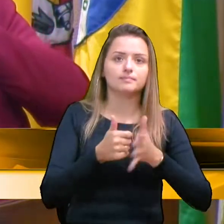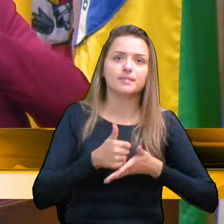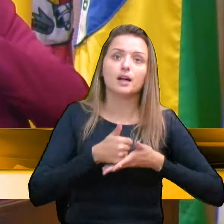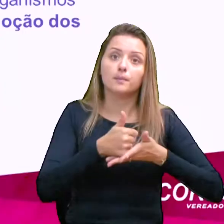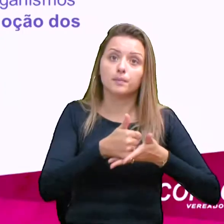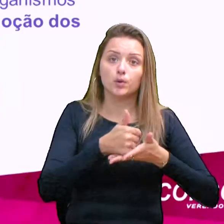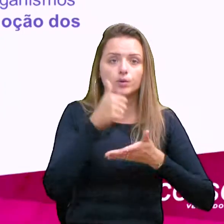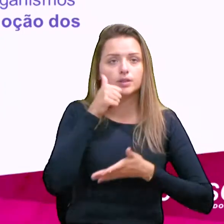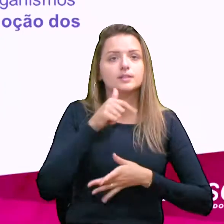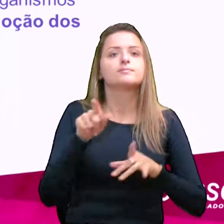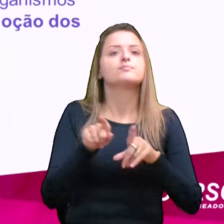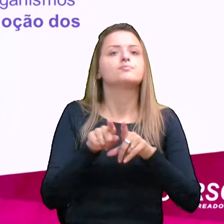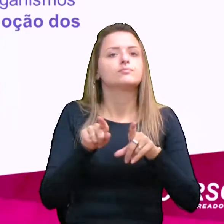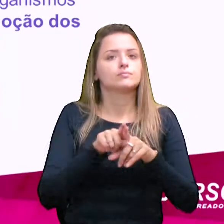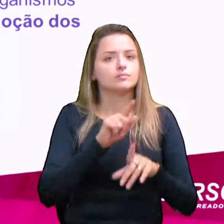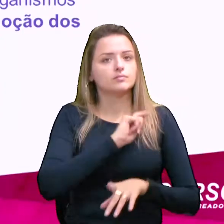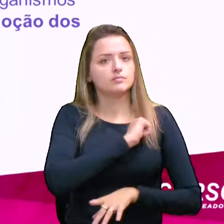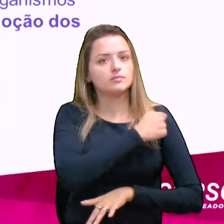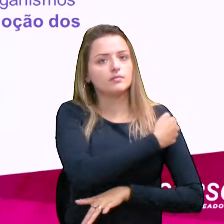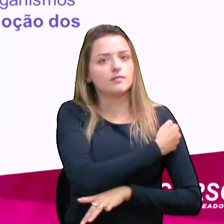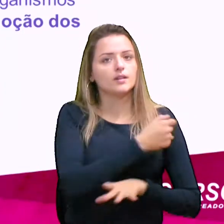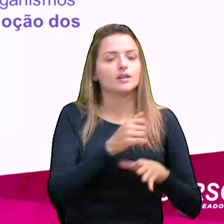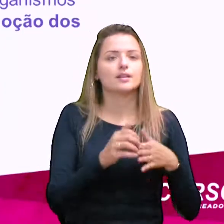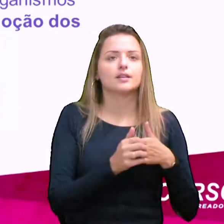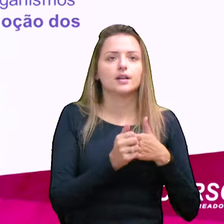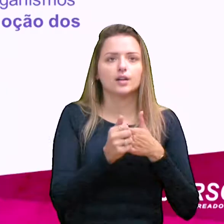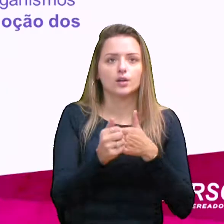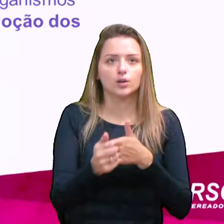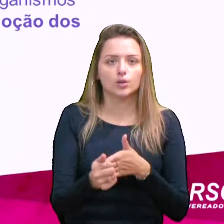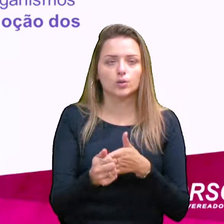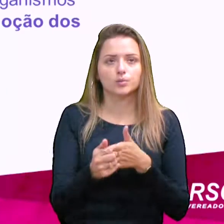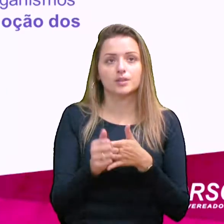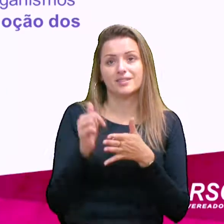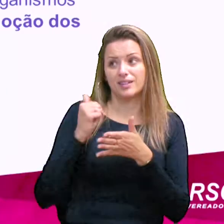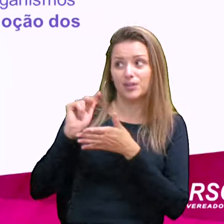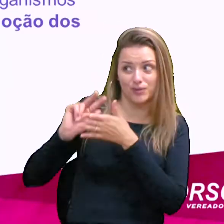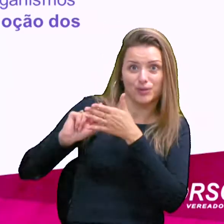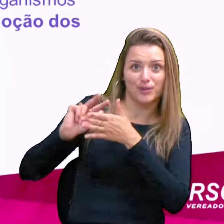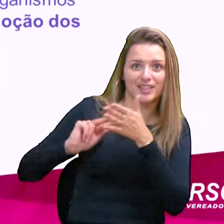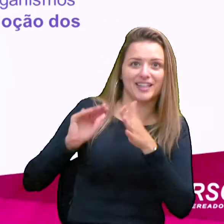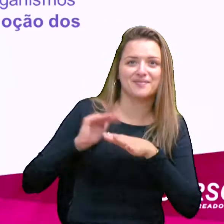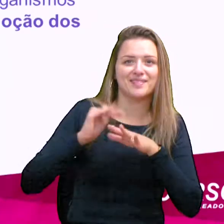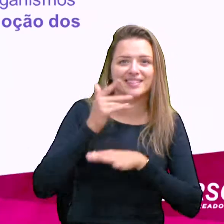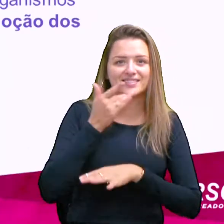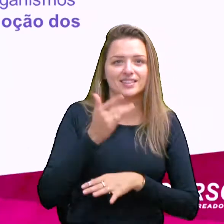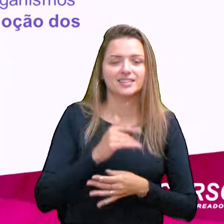Também fiscalizar, acompanhar, eu vou ler aqui que fica mais fácil.